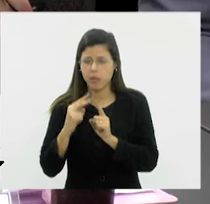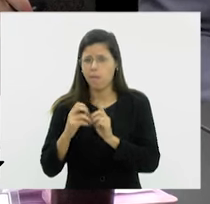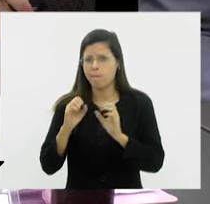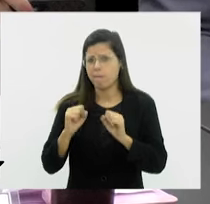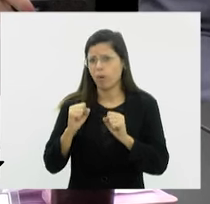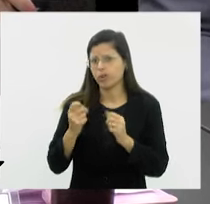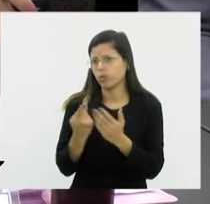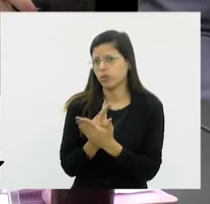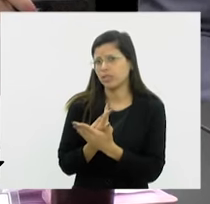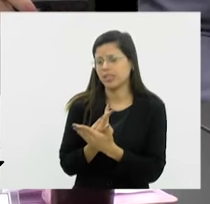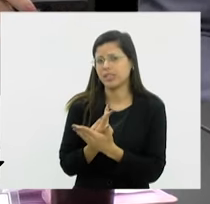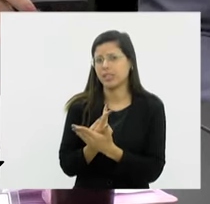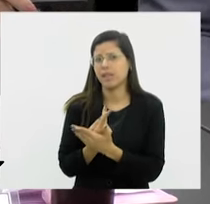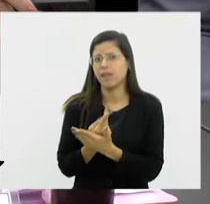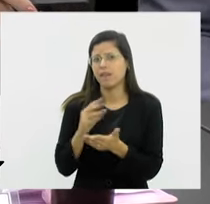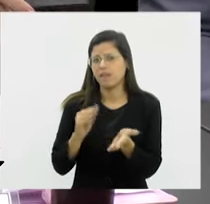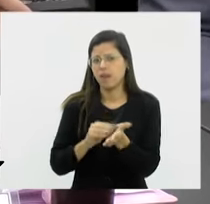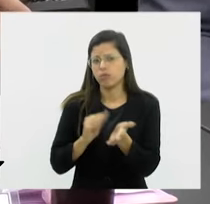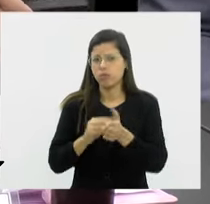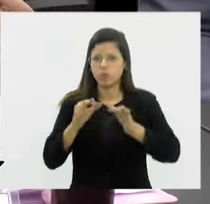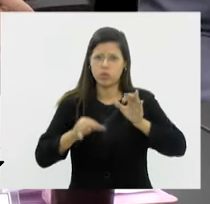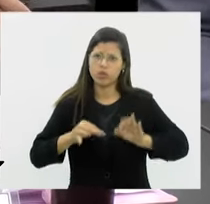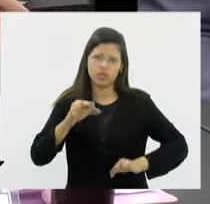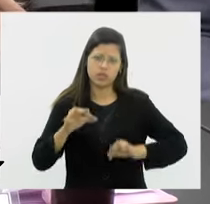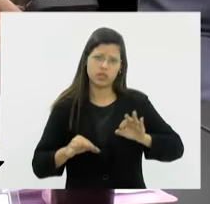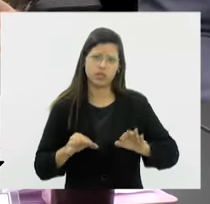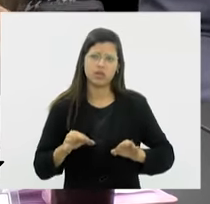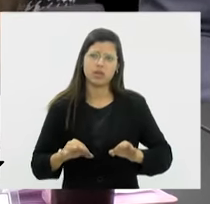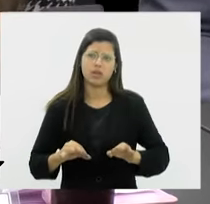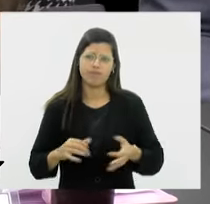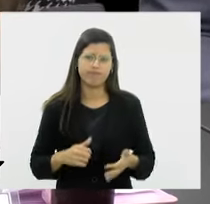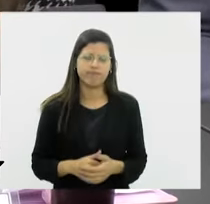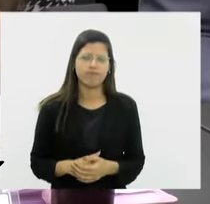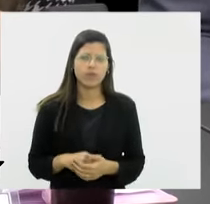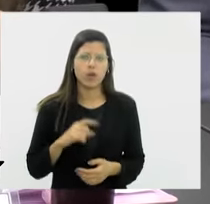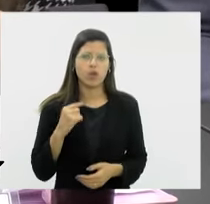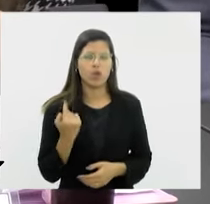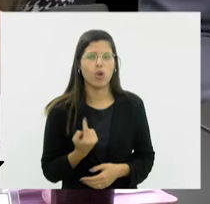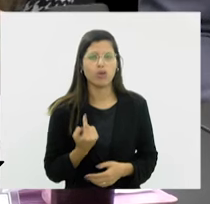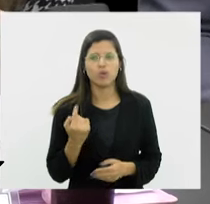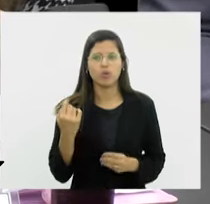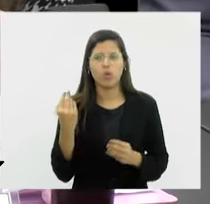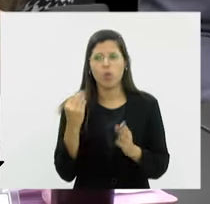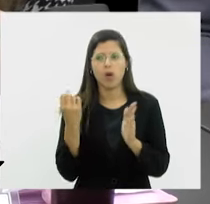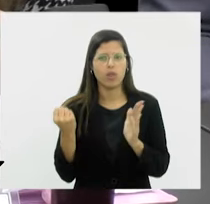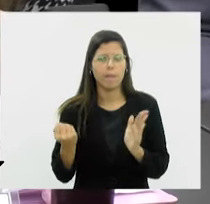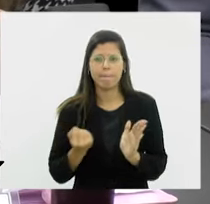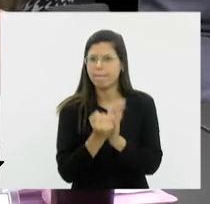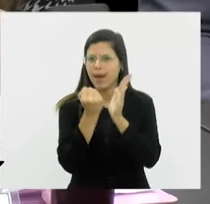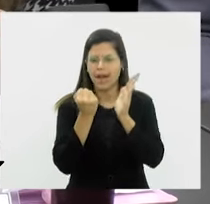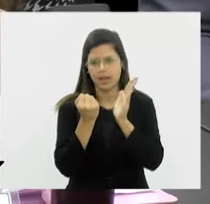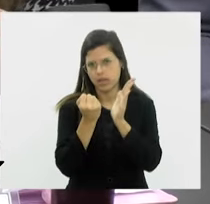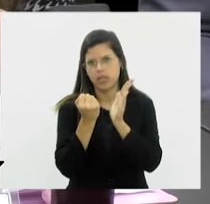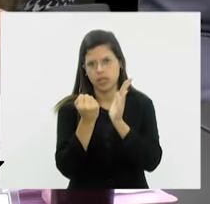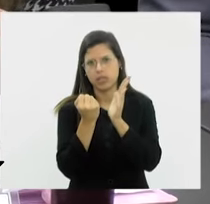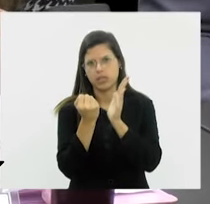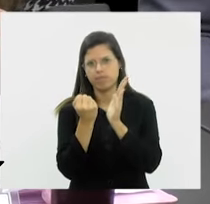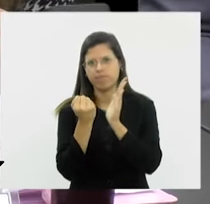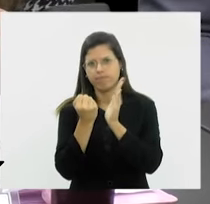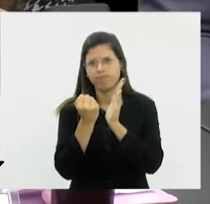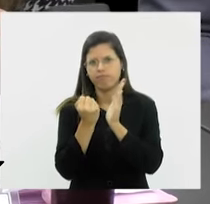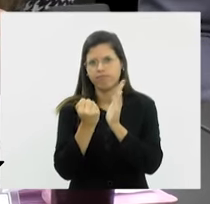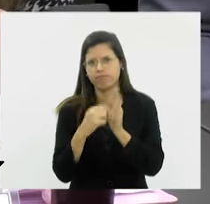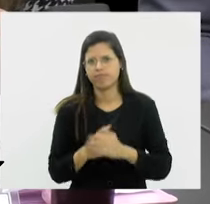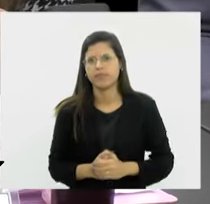também. Porque, veja, quando estabelecemos etiquetas, qualquer tipo de rótulos,